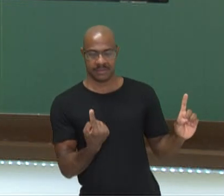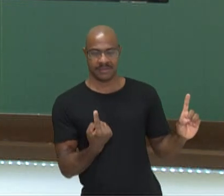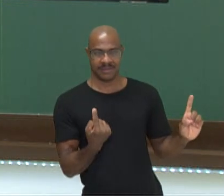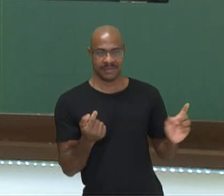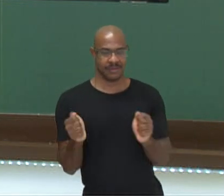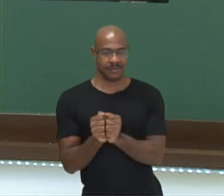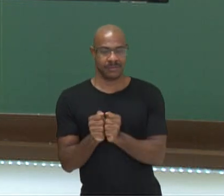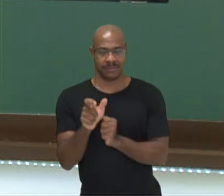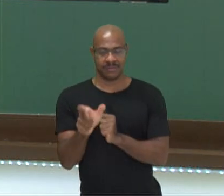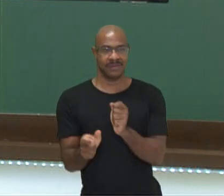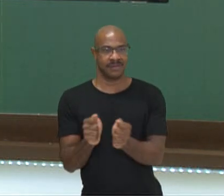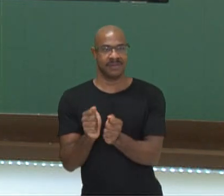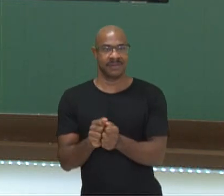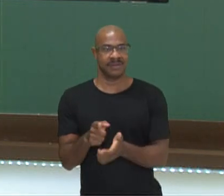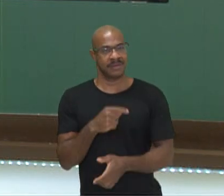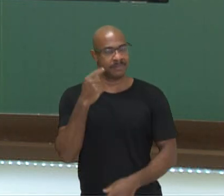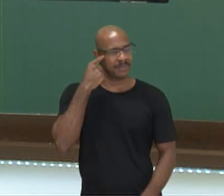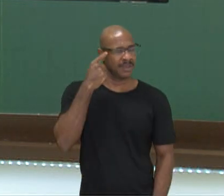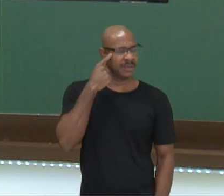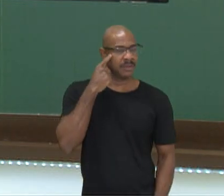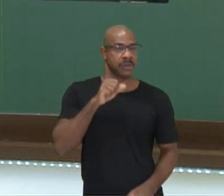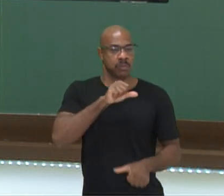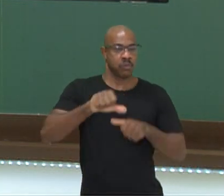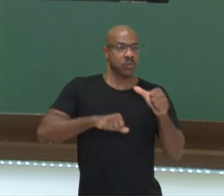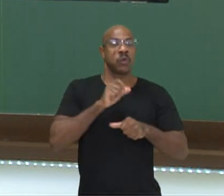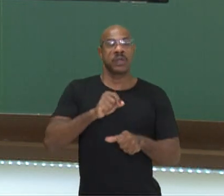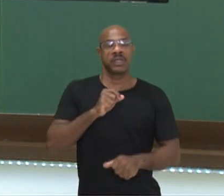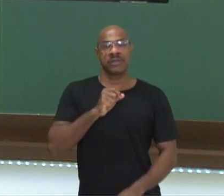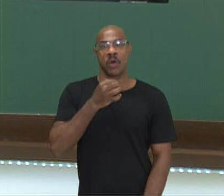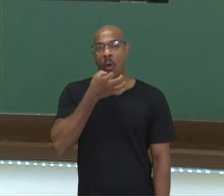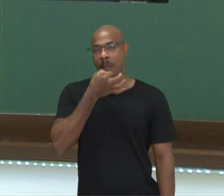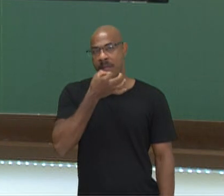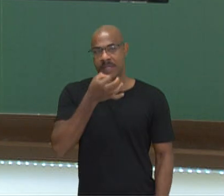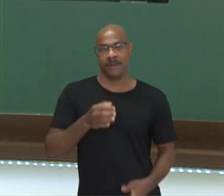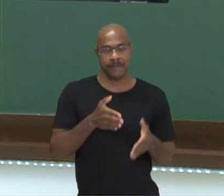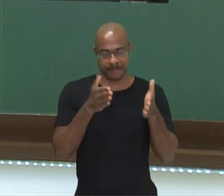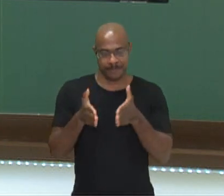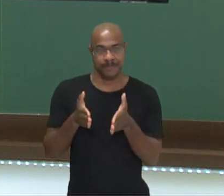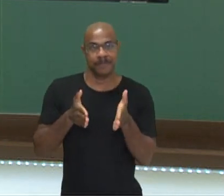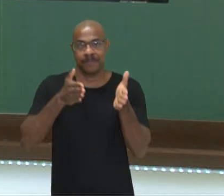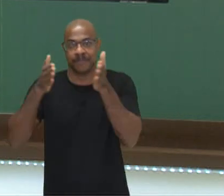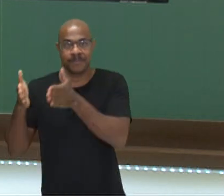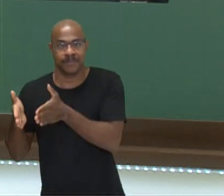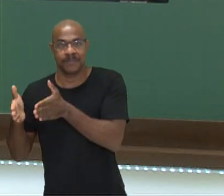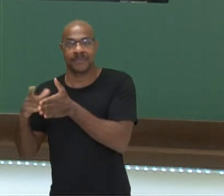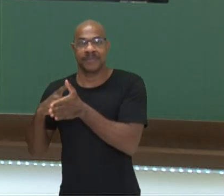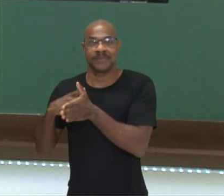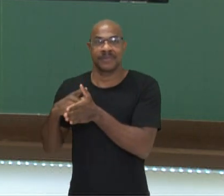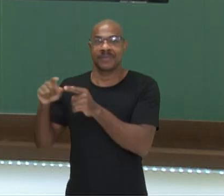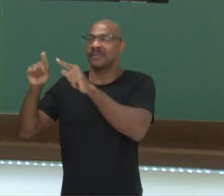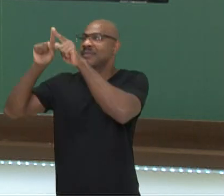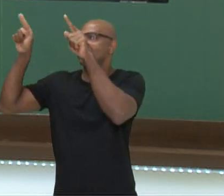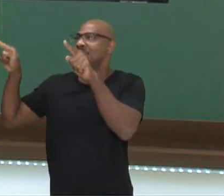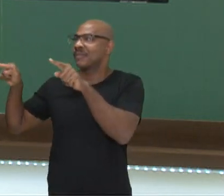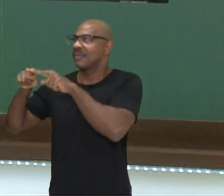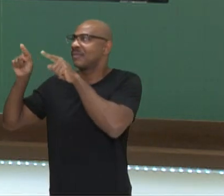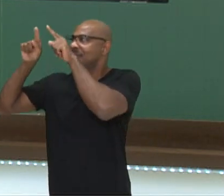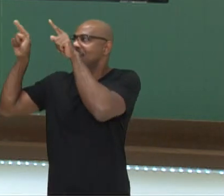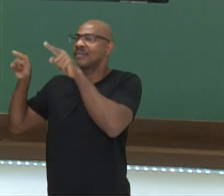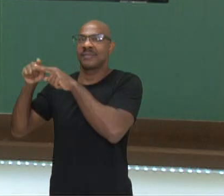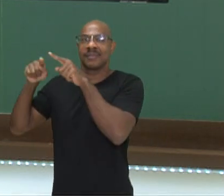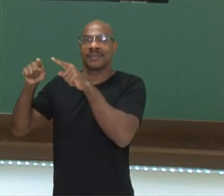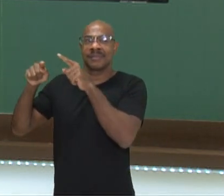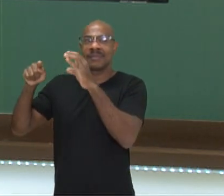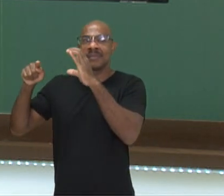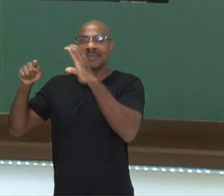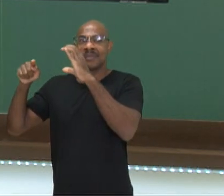o que estava sendo exposto e mudou de opinião. Na sequência, os balões também têm uma mudança e temos uma mudança ainda